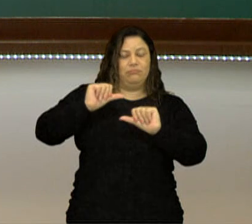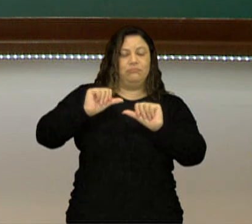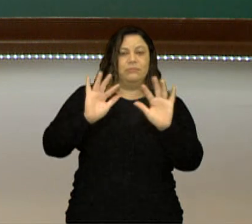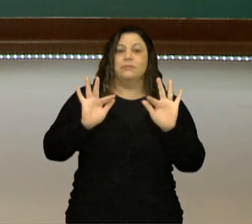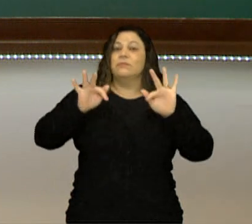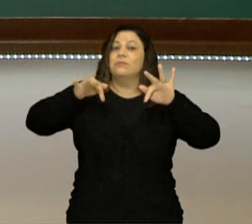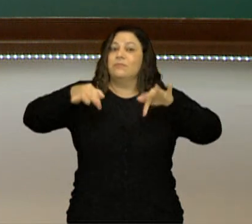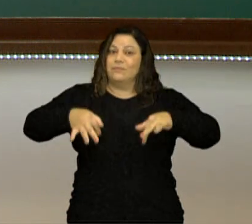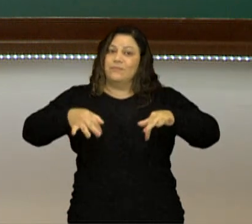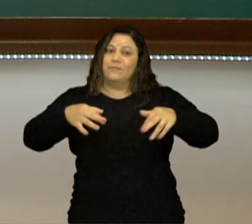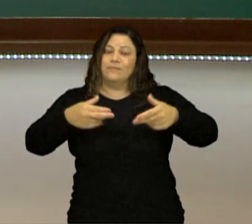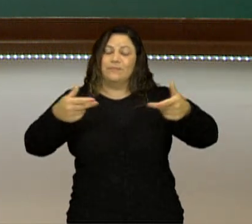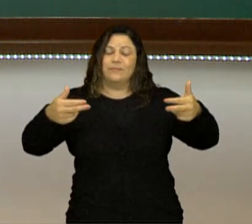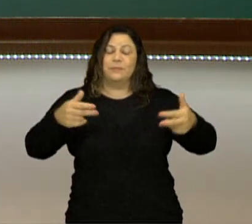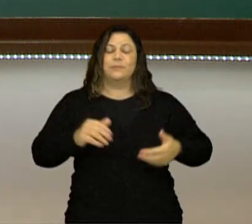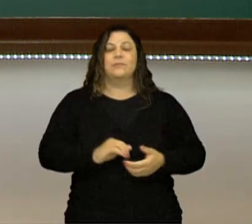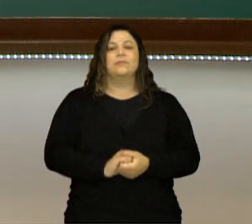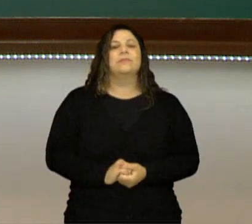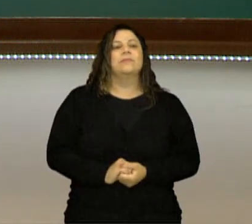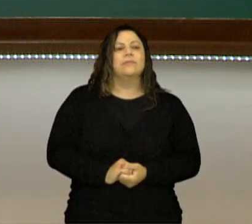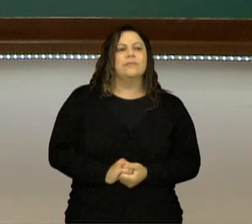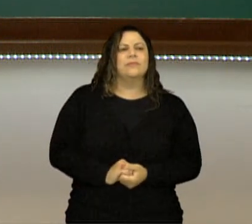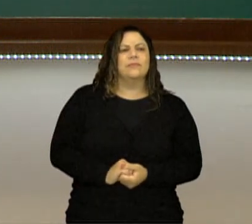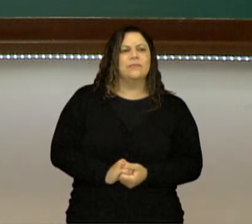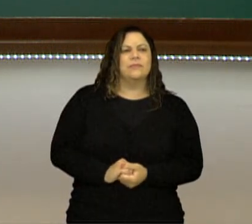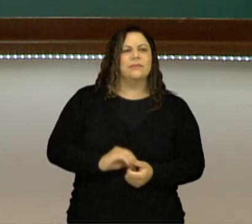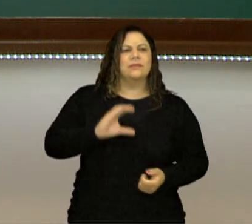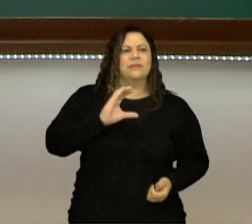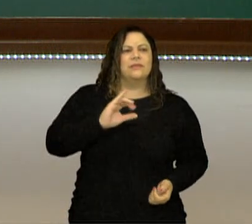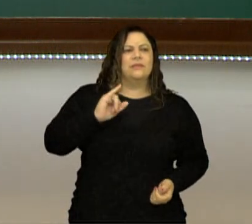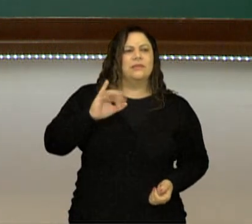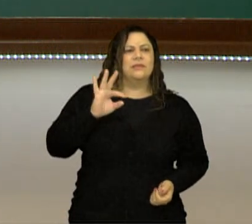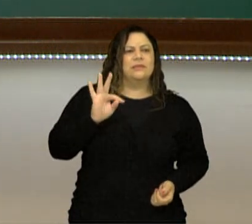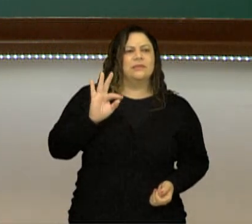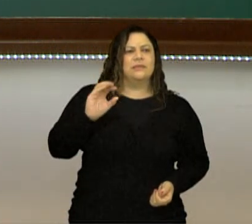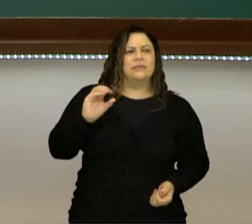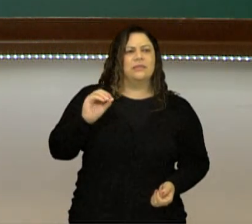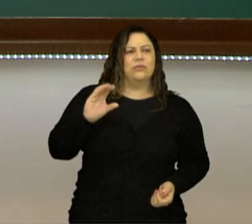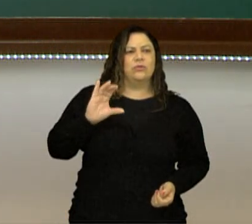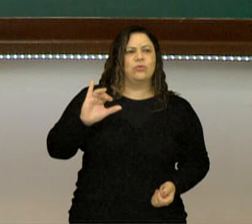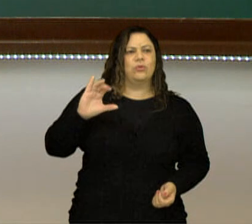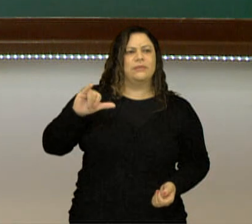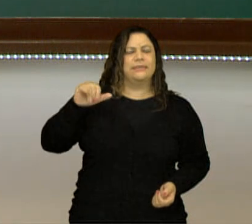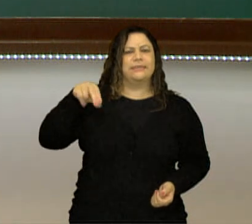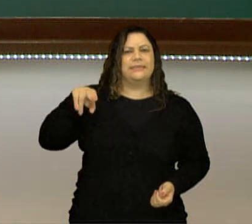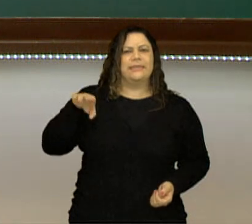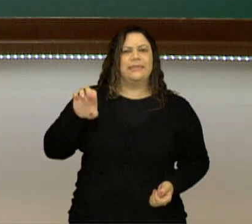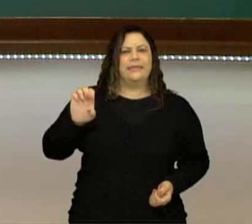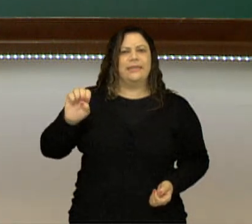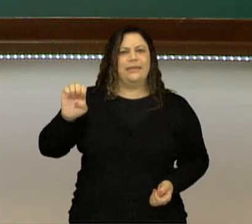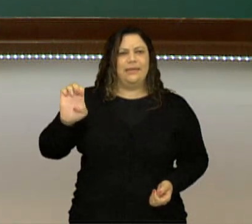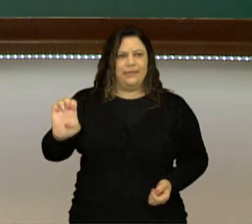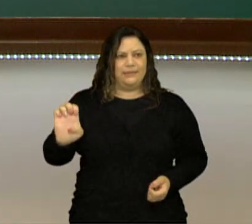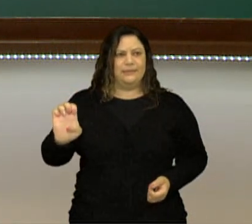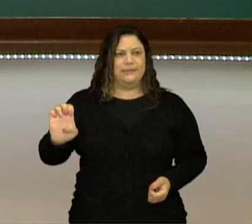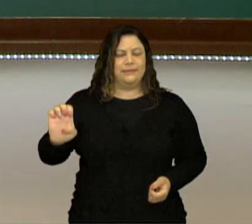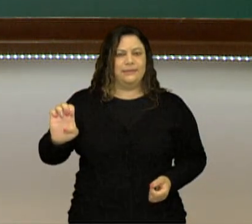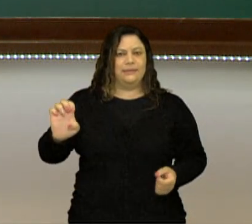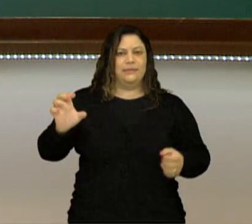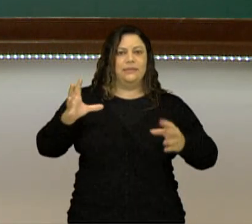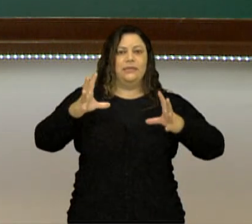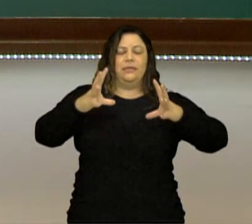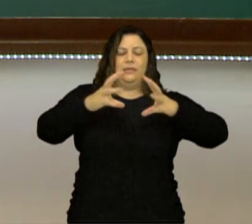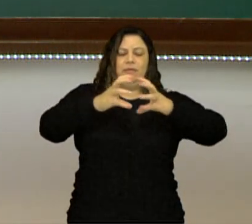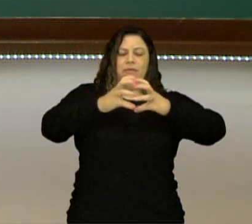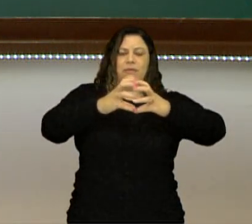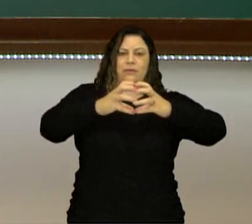vai reconstituir a carioteca, tá? E acontece no final a chamada citocinese. Veja que agora vai separar